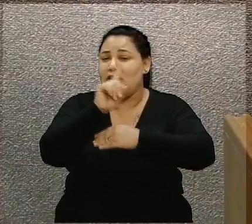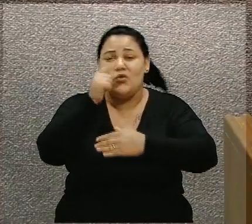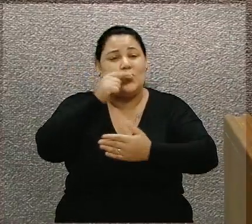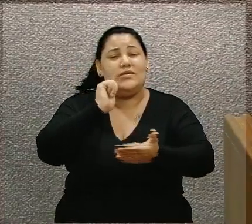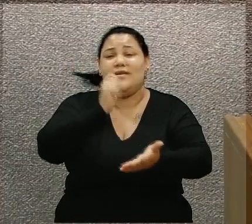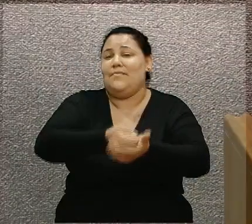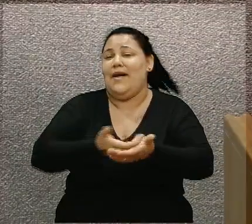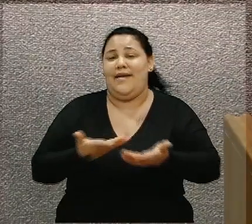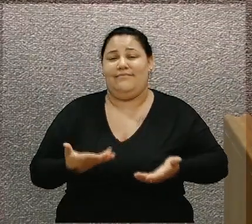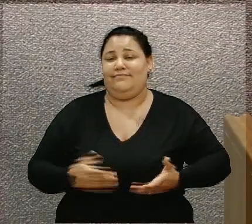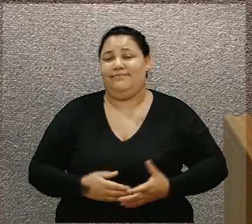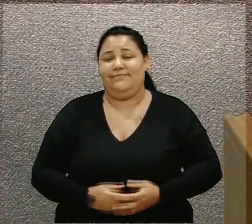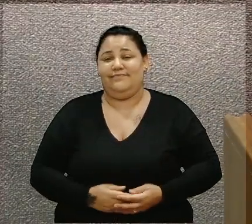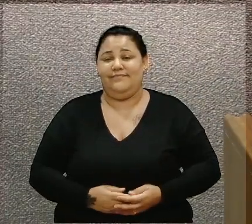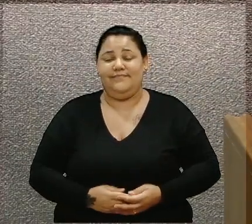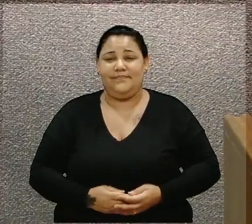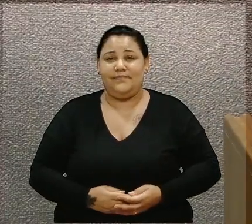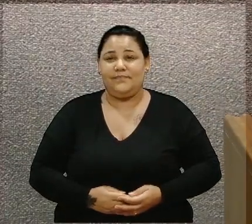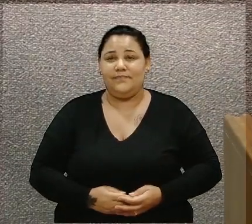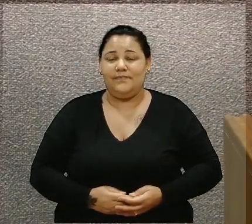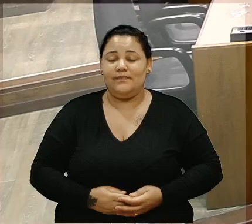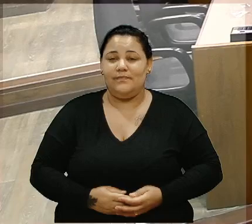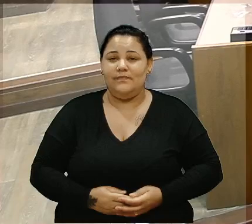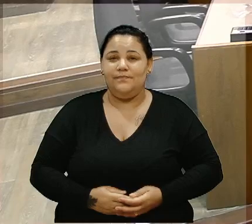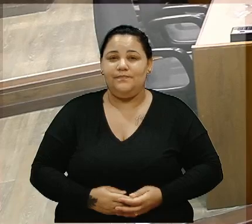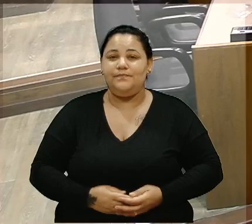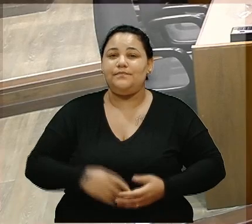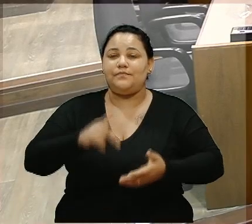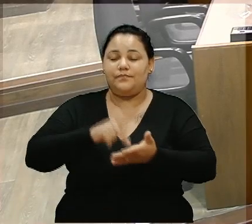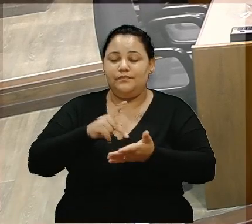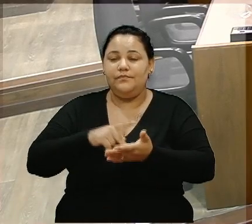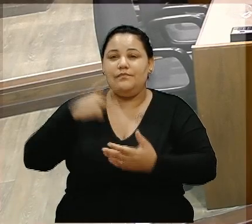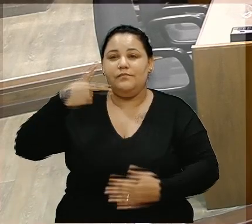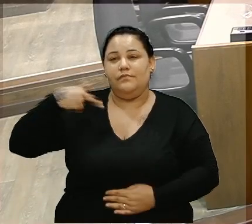pedágio. É isso mesmo, vereador Edson da Rosa.